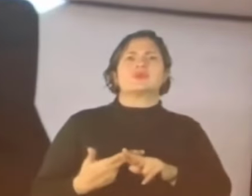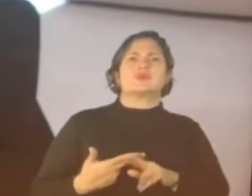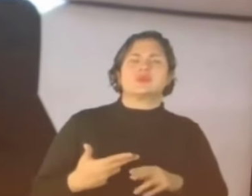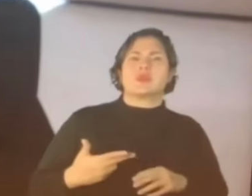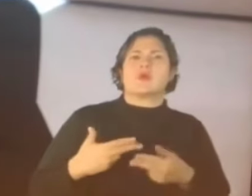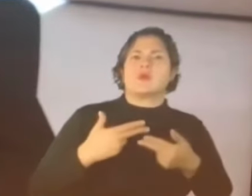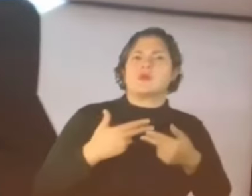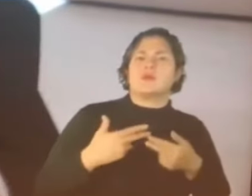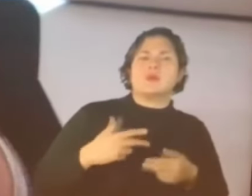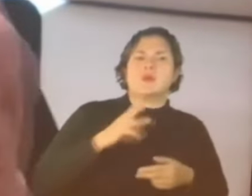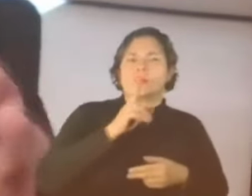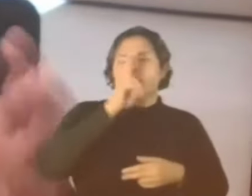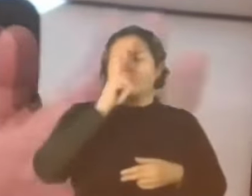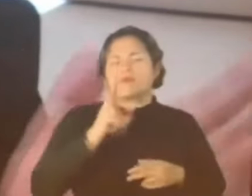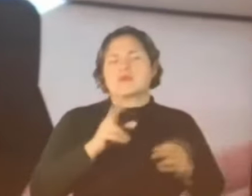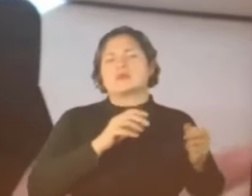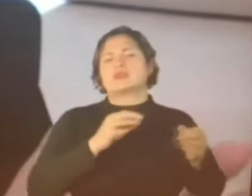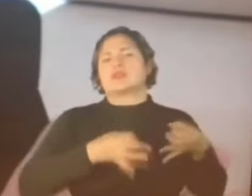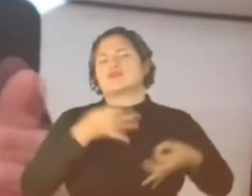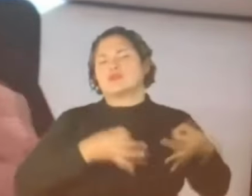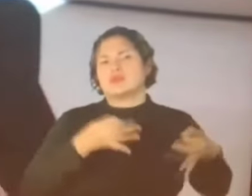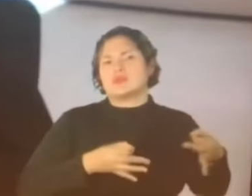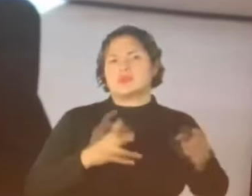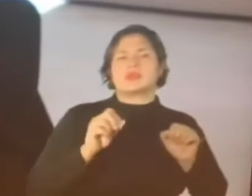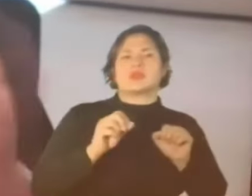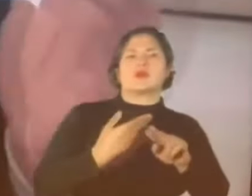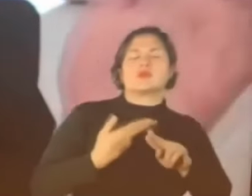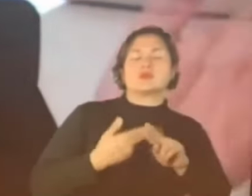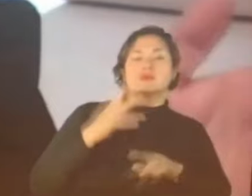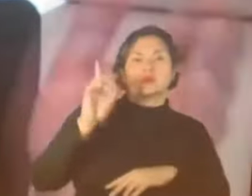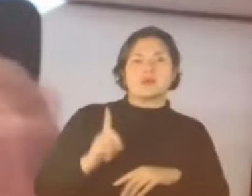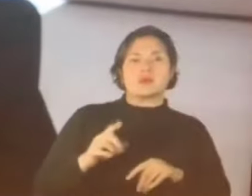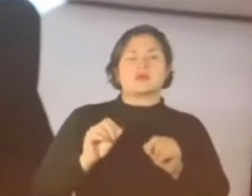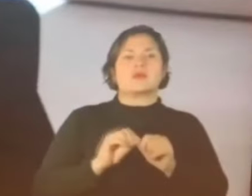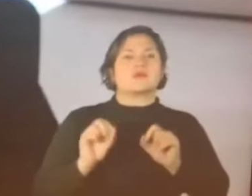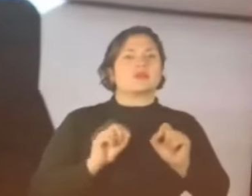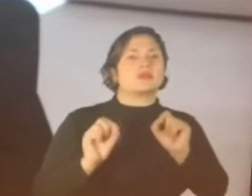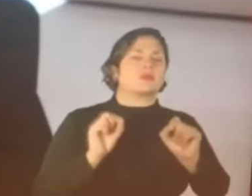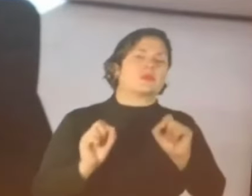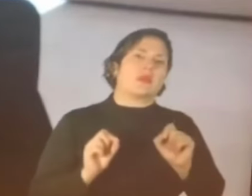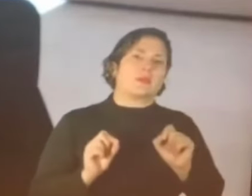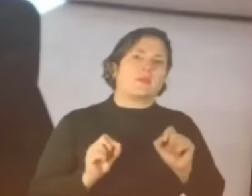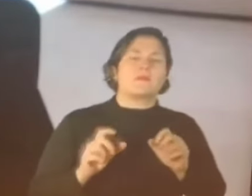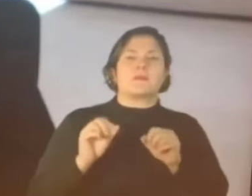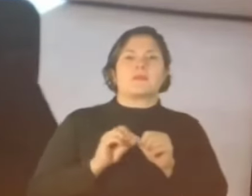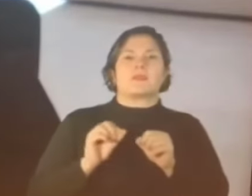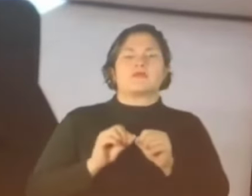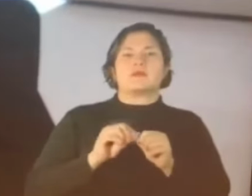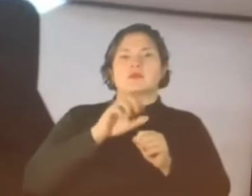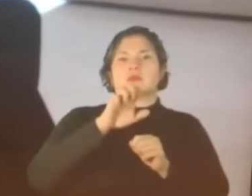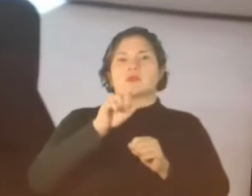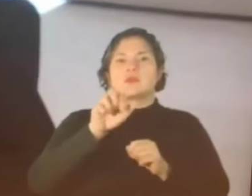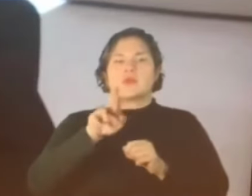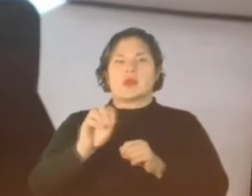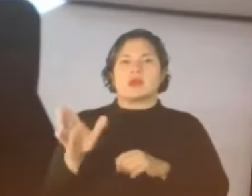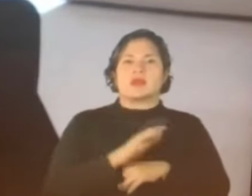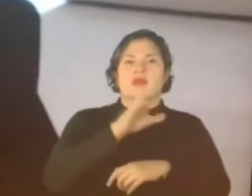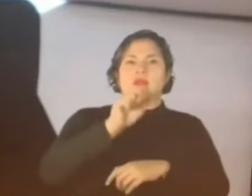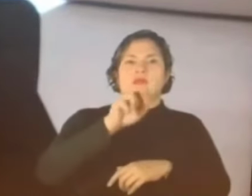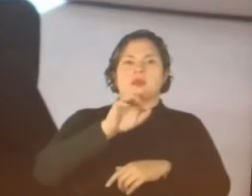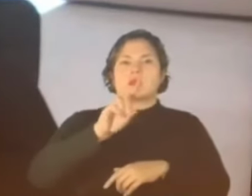como a instrumentalização do direito para fins, como disse até o Eduardo Cardoso, além daquilo